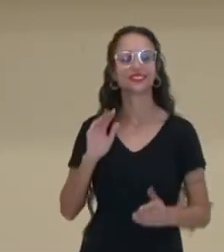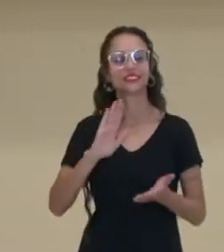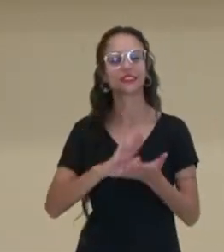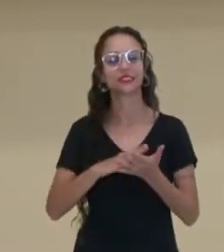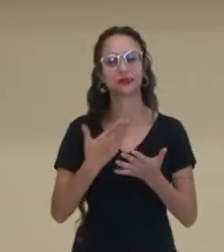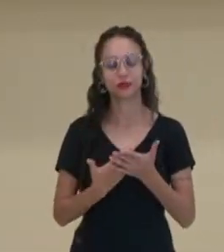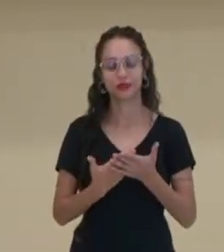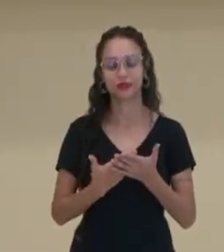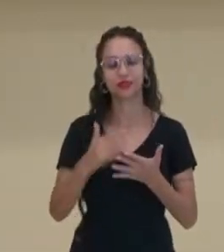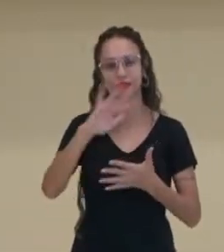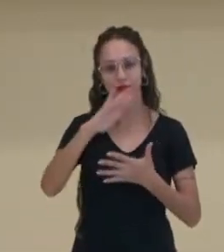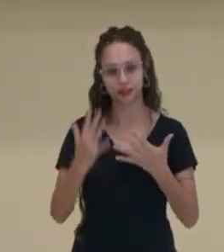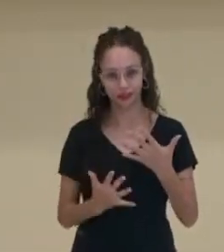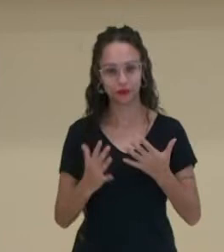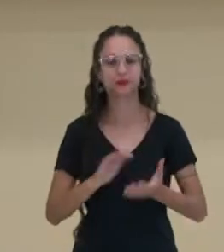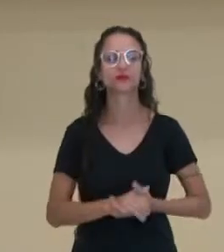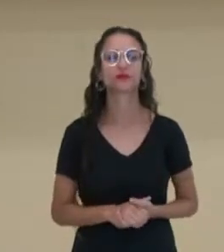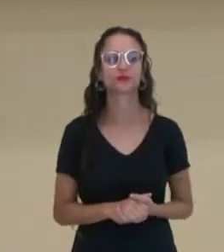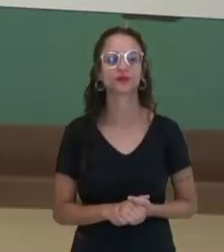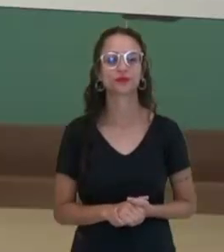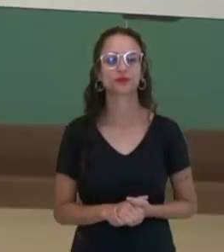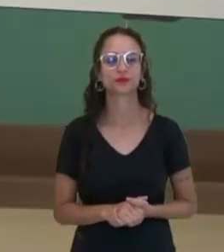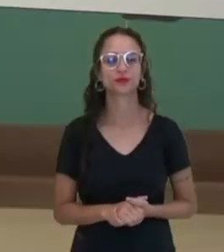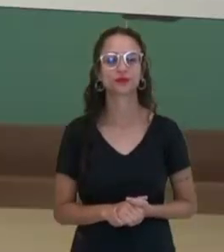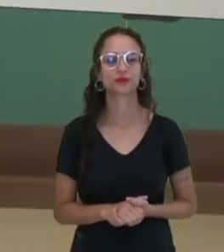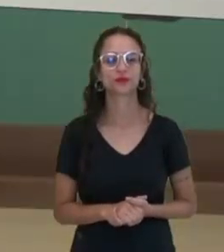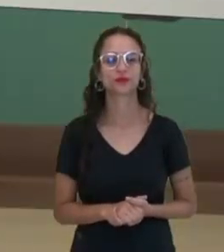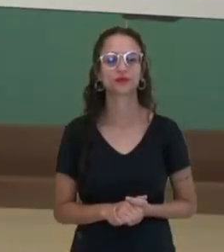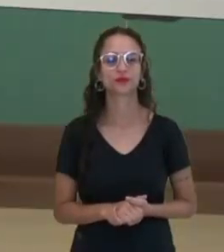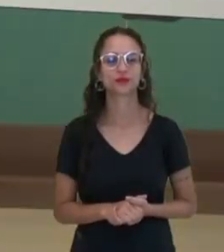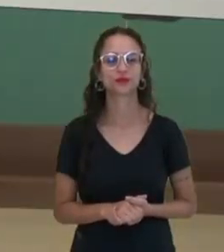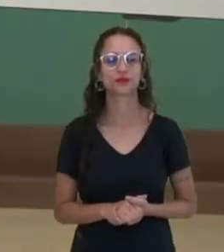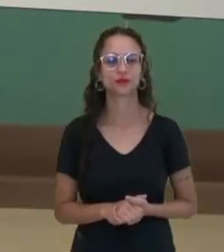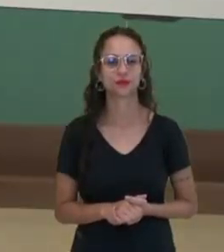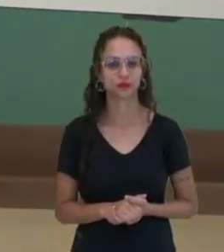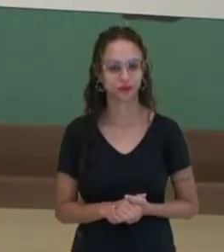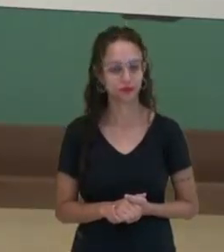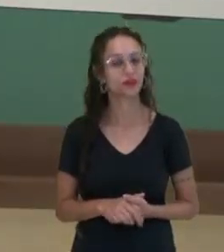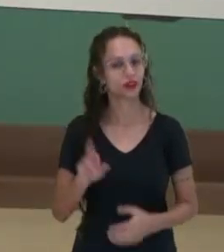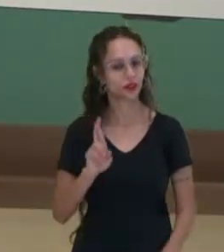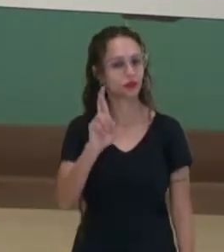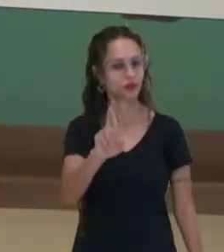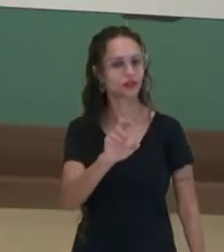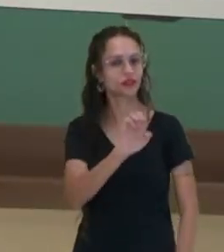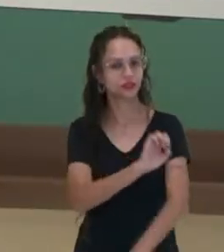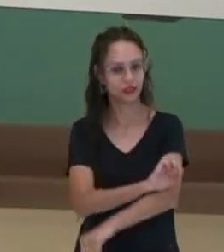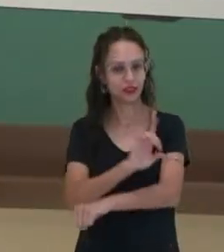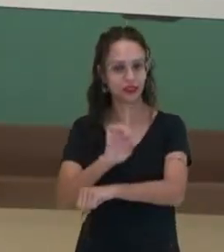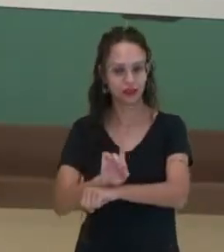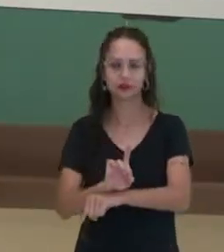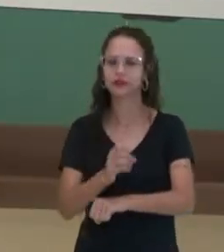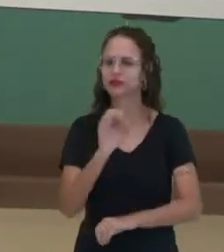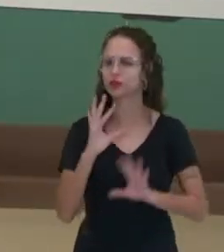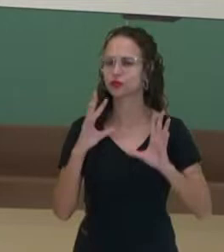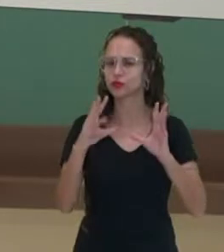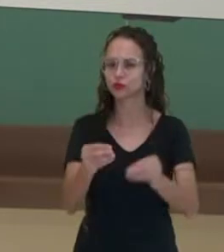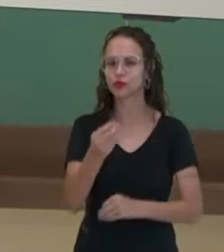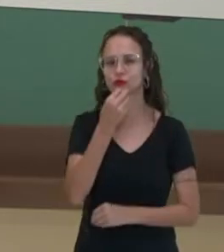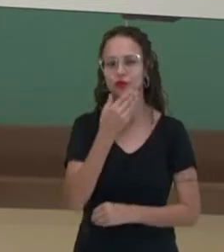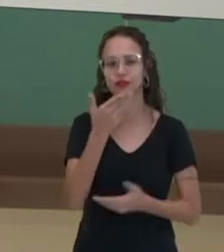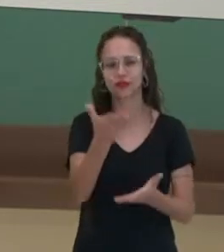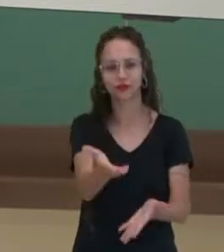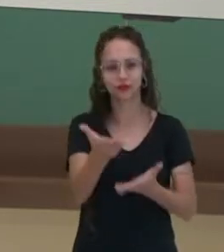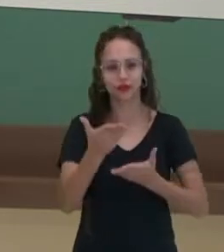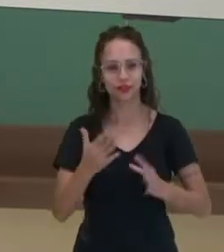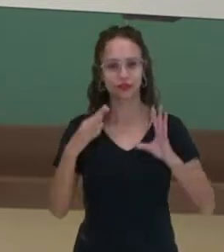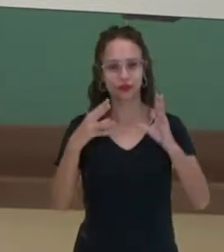a interpretação de Libras. Em nome da Secretaria da Educação do Estado do Paraná, sejam todos bem-vindos. E o